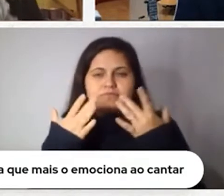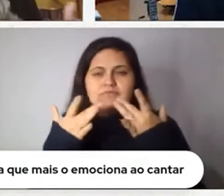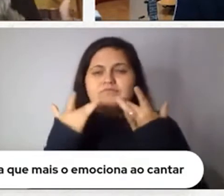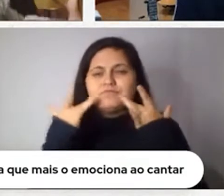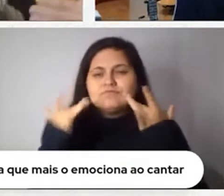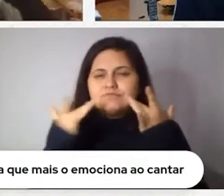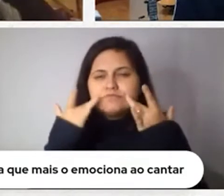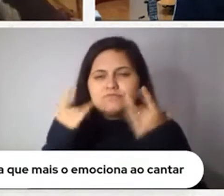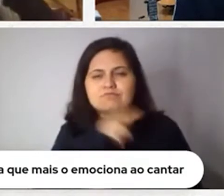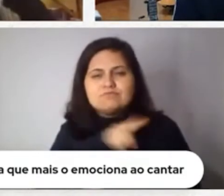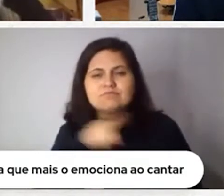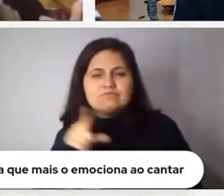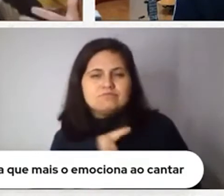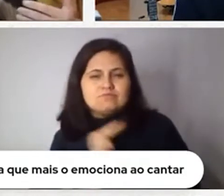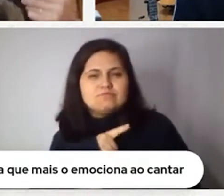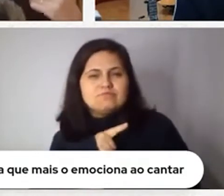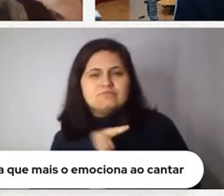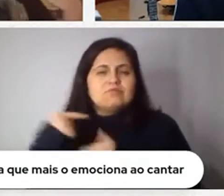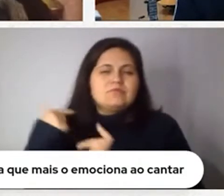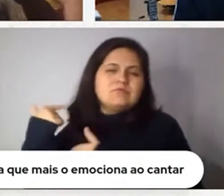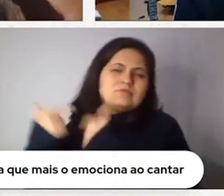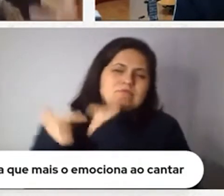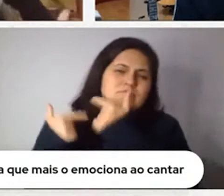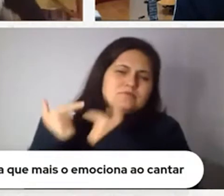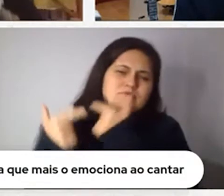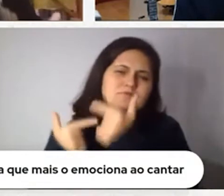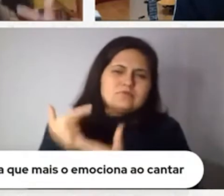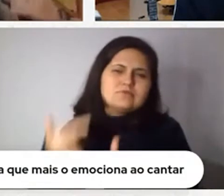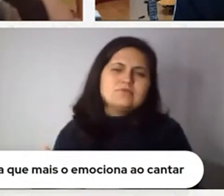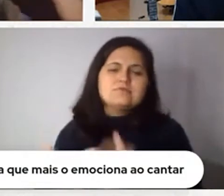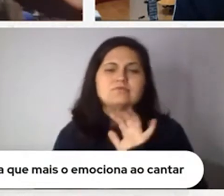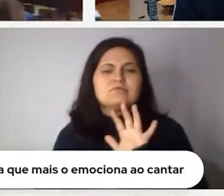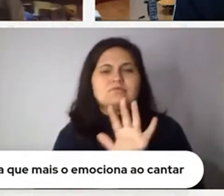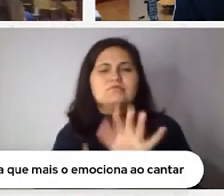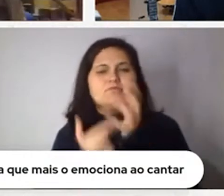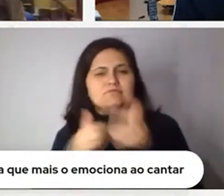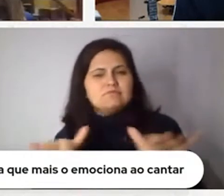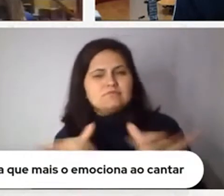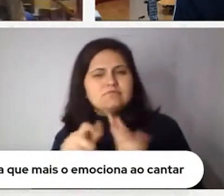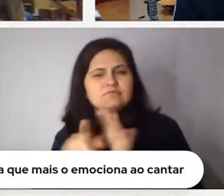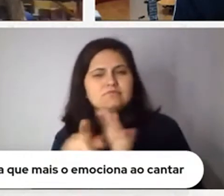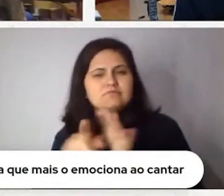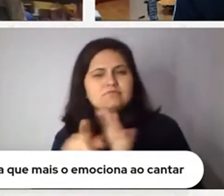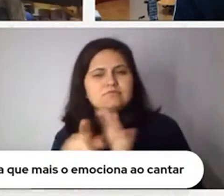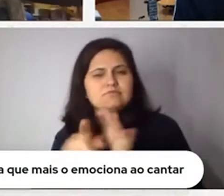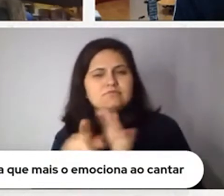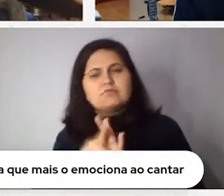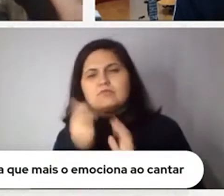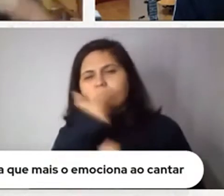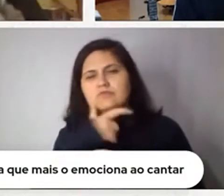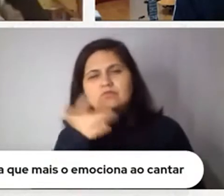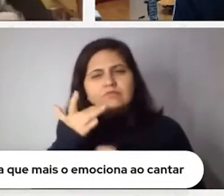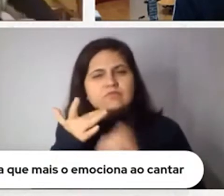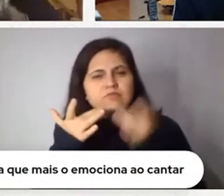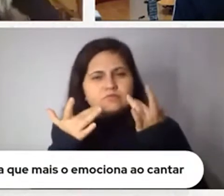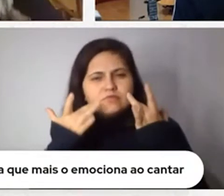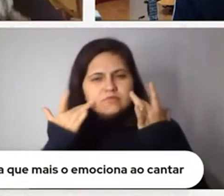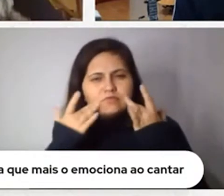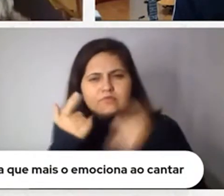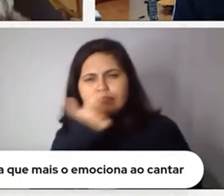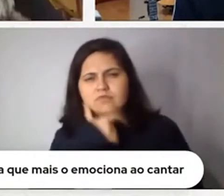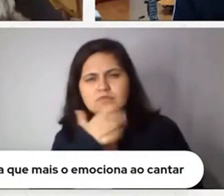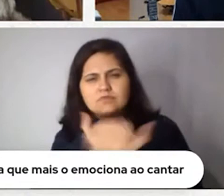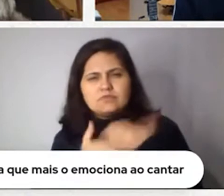Pedro. Vocês tinham aquela tradição, né, de tocar no Teatro São Pedro, de fazer, acho que era todo ano que vocês tinham uma temporada, né,